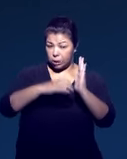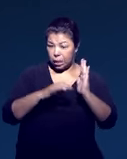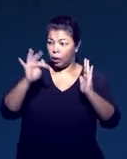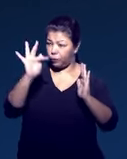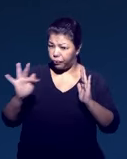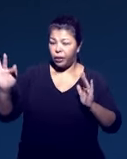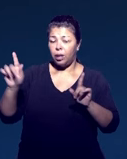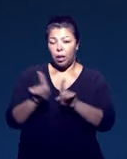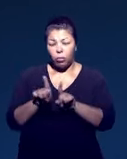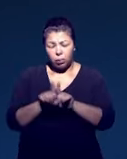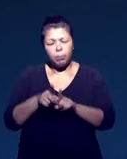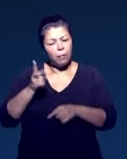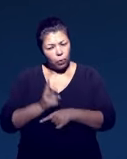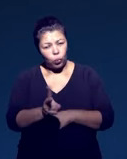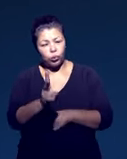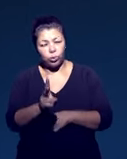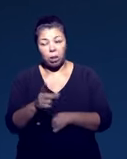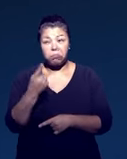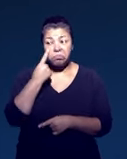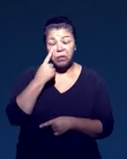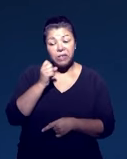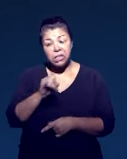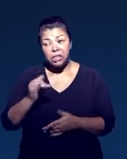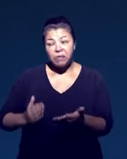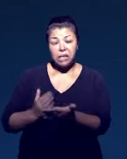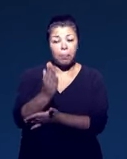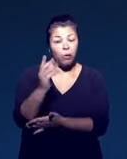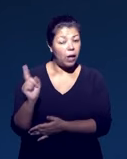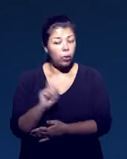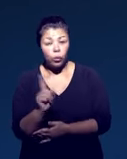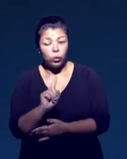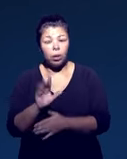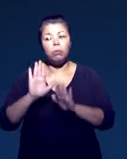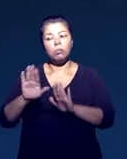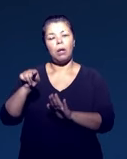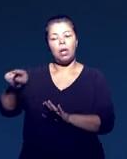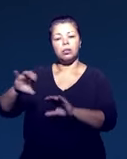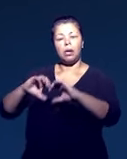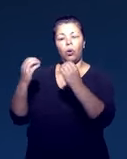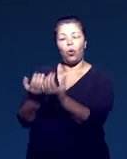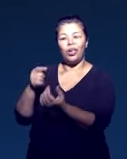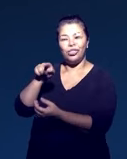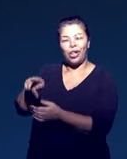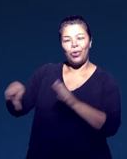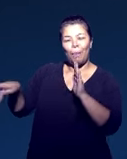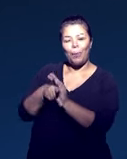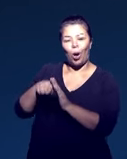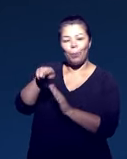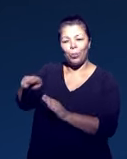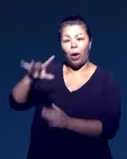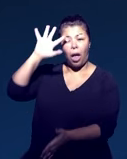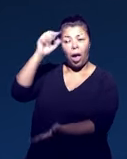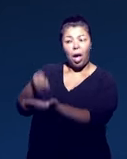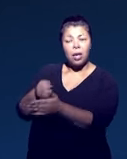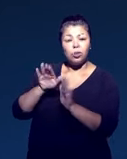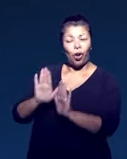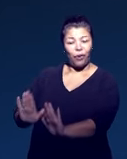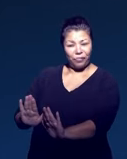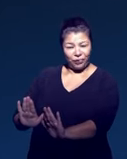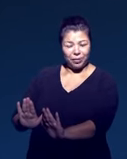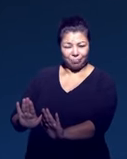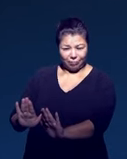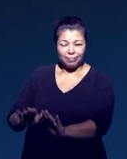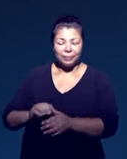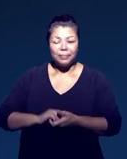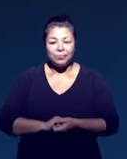decisões monocráticas se vão ser aprovados ou não se é o colegiado do Senado que decide mas serão pautados oportunamente para apreciação do